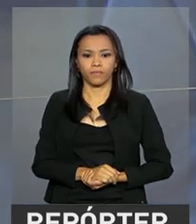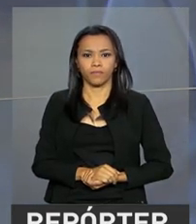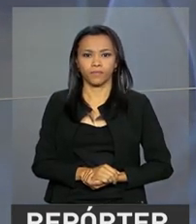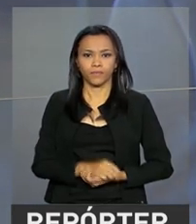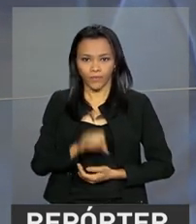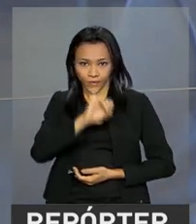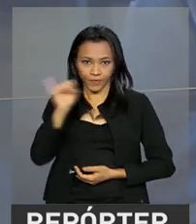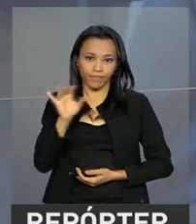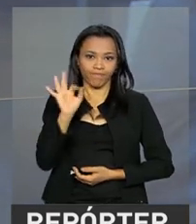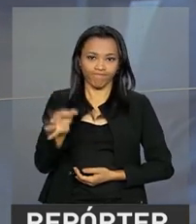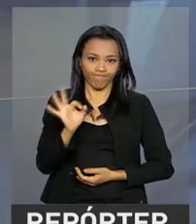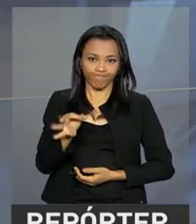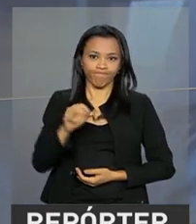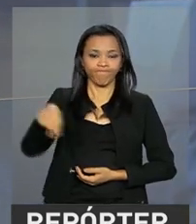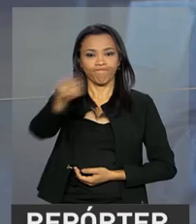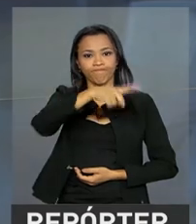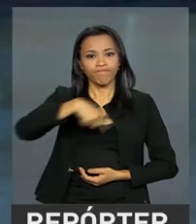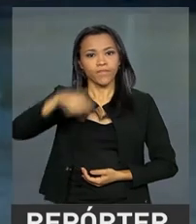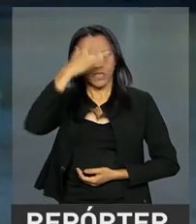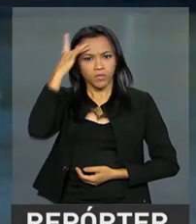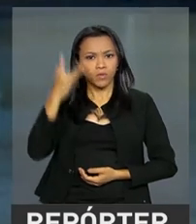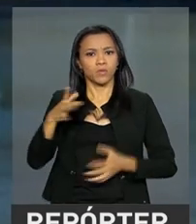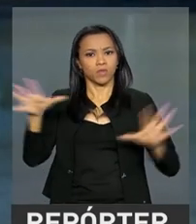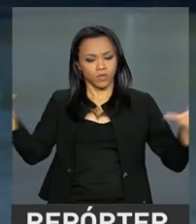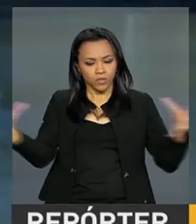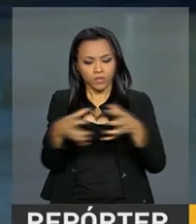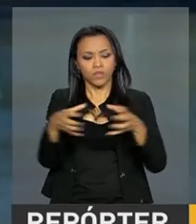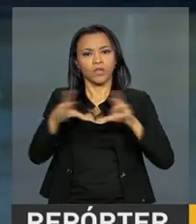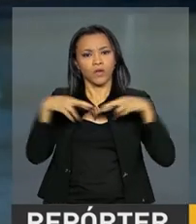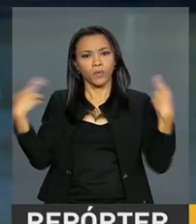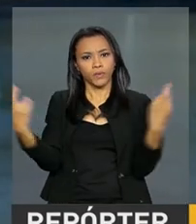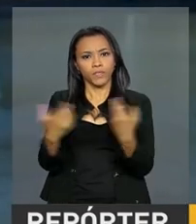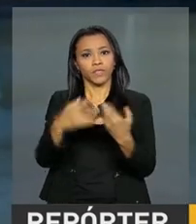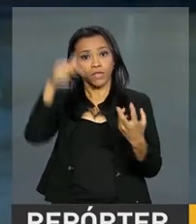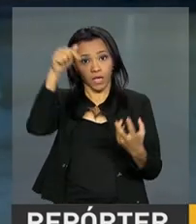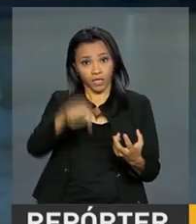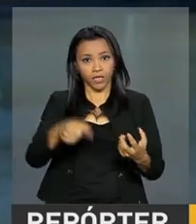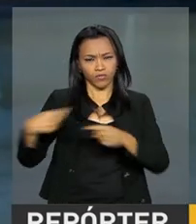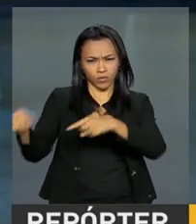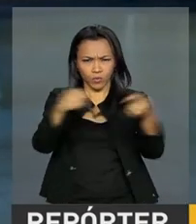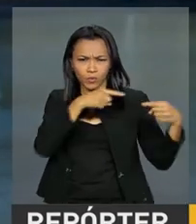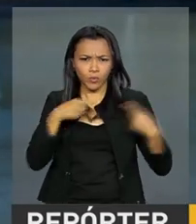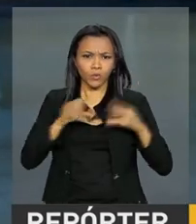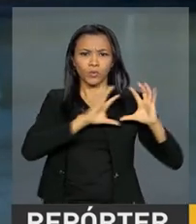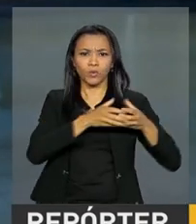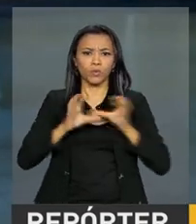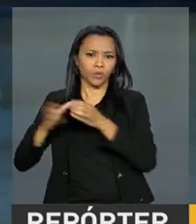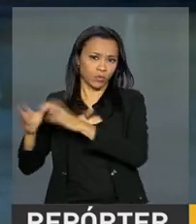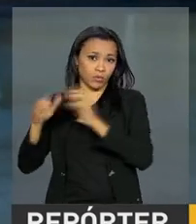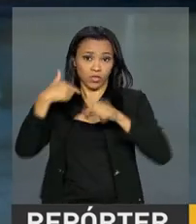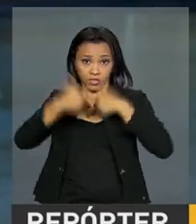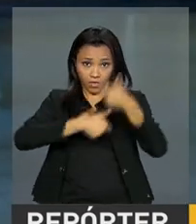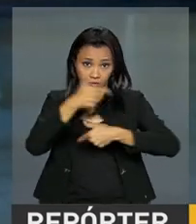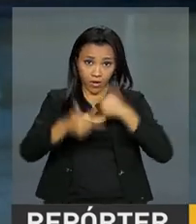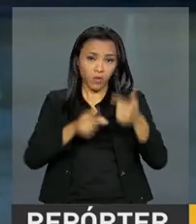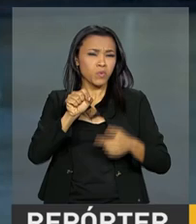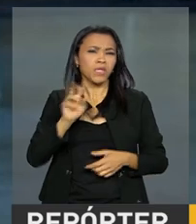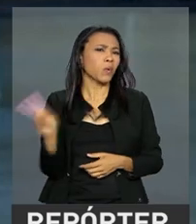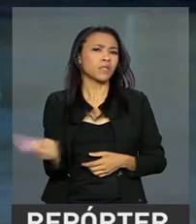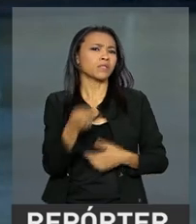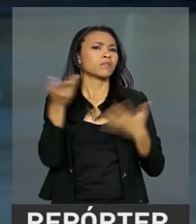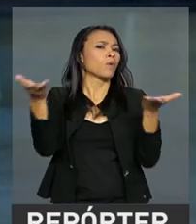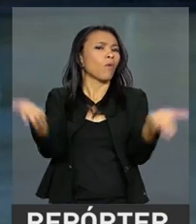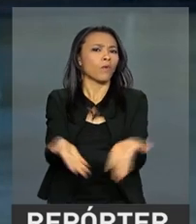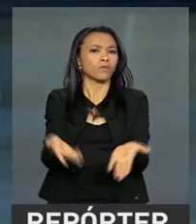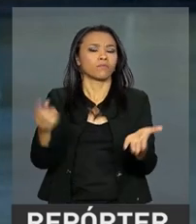Oi Leandro exatamente os conselheiros Eles seguem reunidos nesse momento aqui nas discussões dos grupos de trabalho do conselhão o que que tá acontecendo